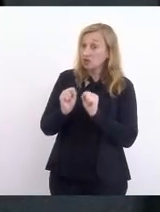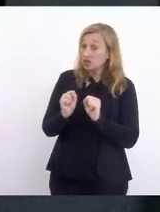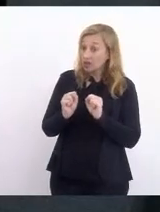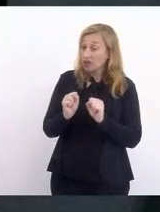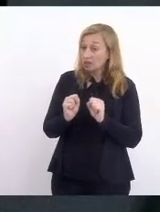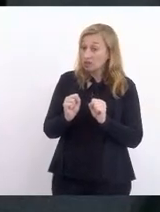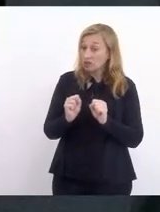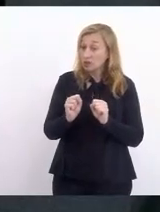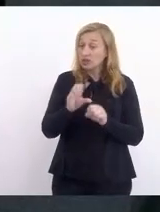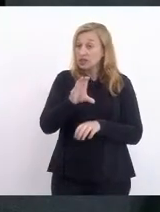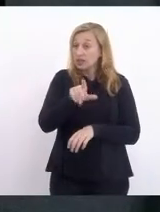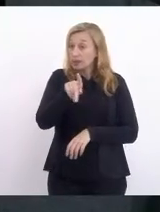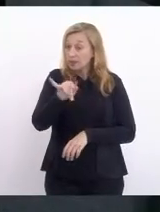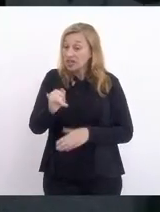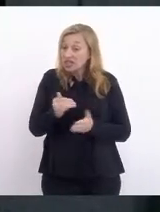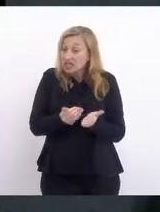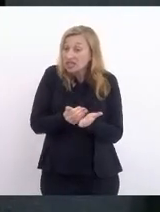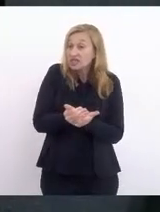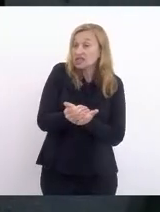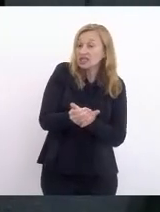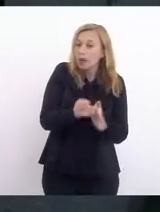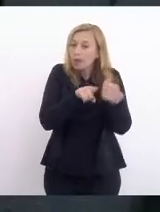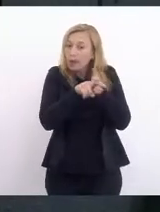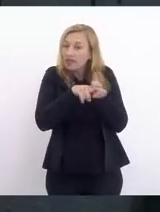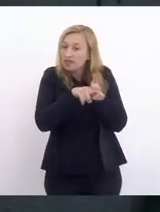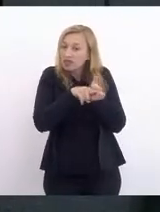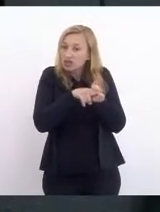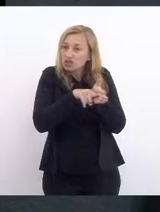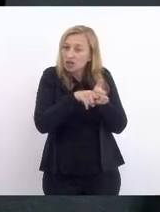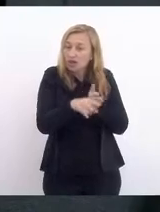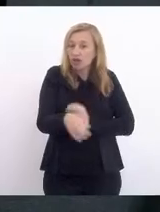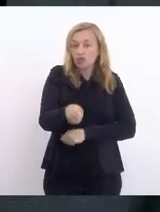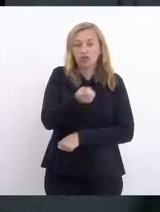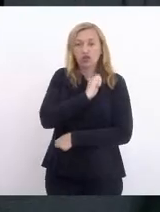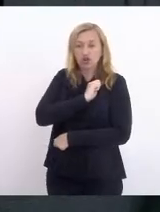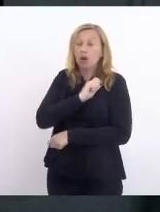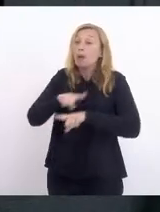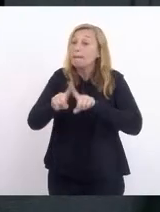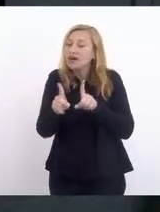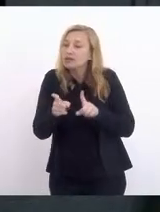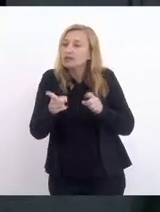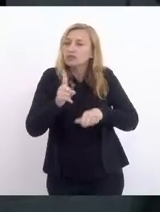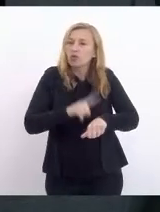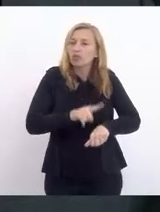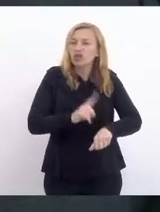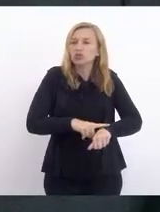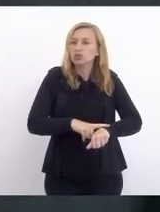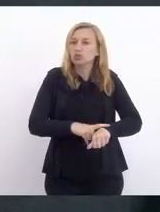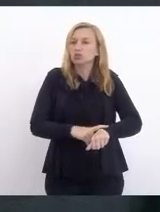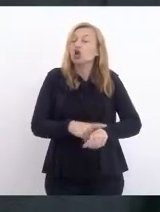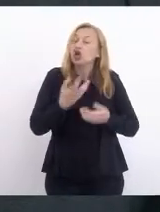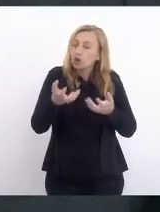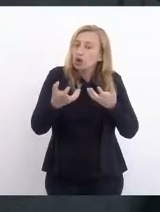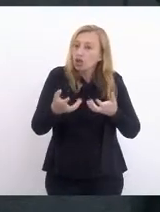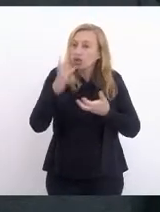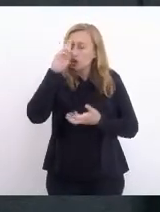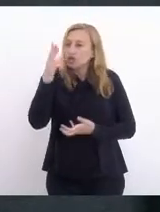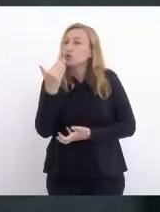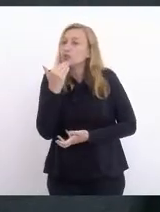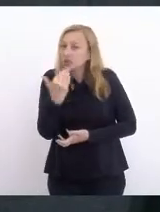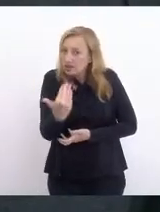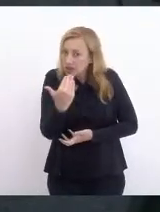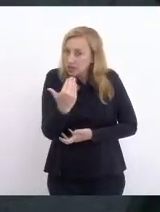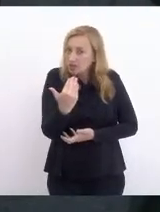até abrir uma CPI para investigar que eu estou dizendo incentivos fiscais mas nesse momento eu queria que o senhor